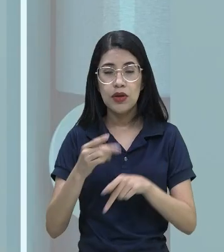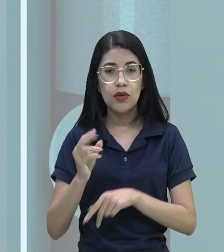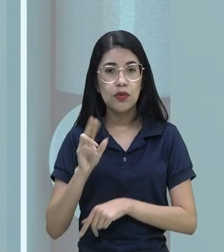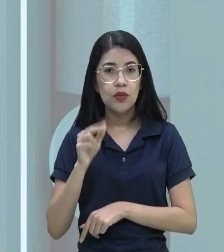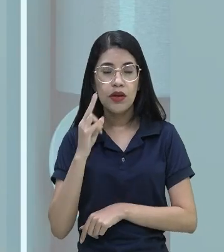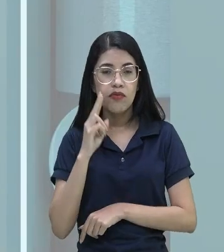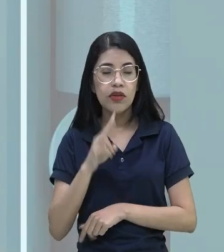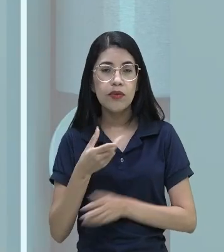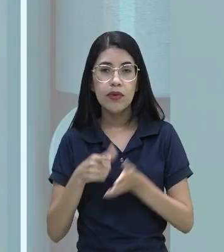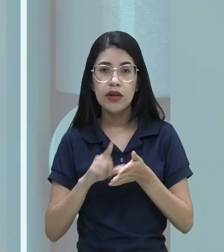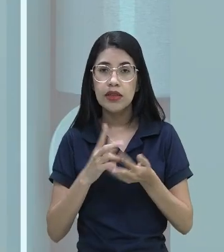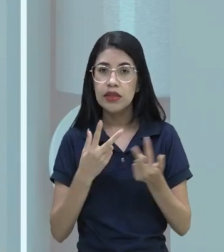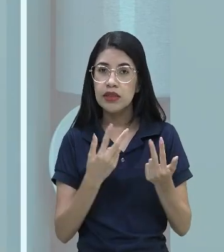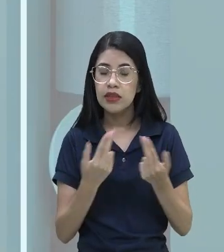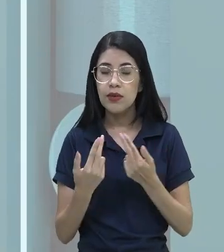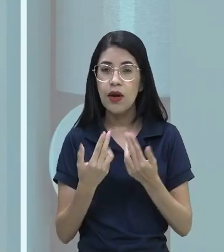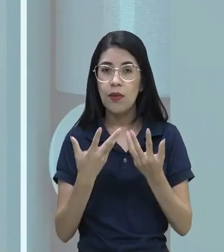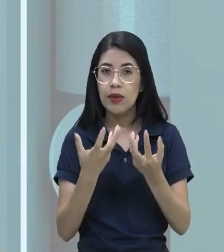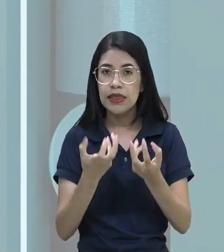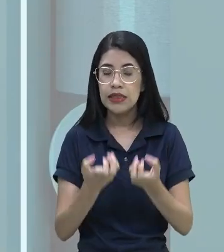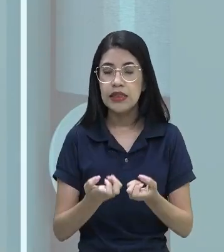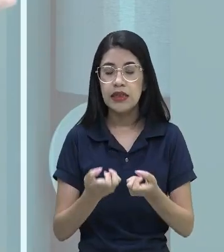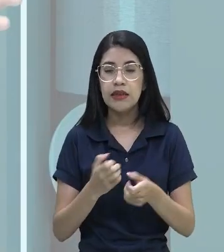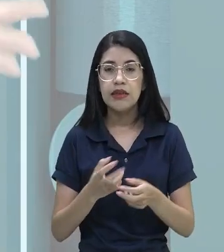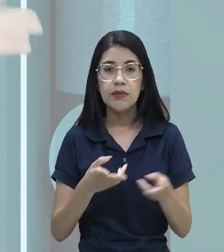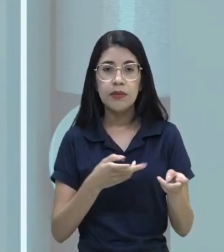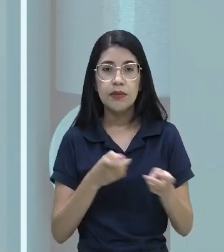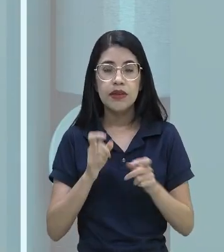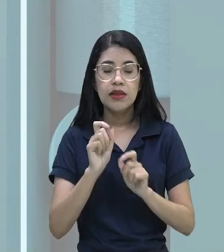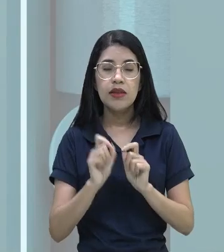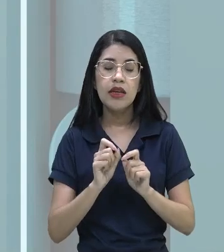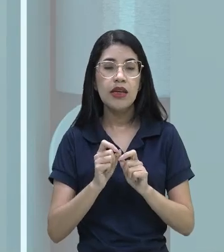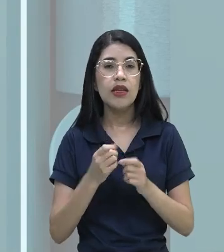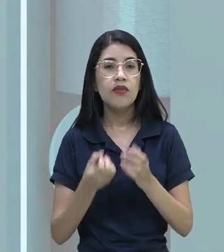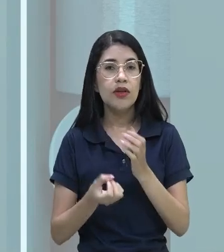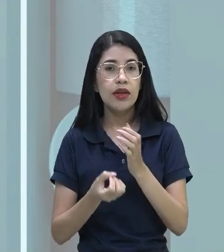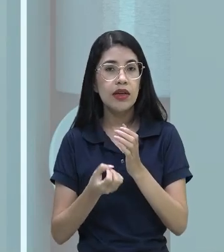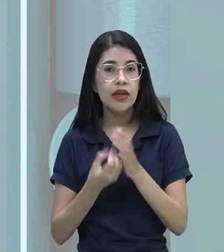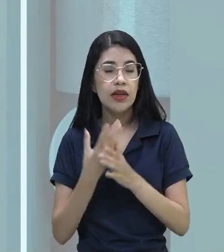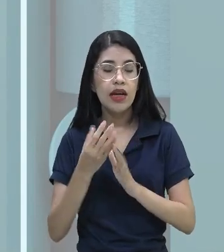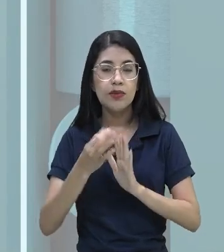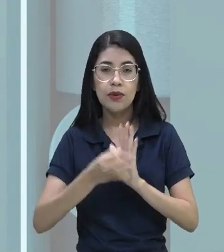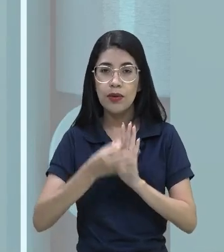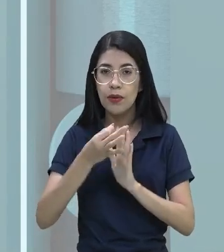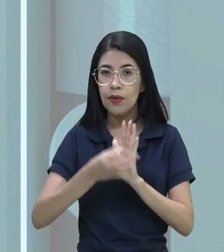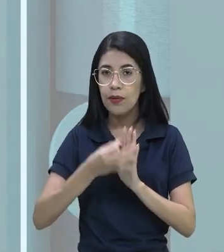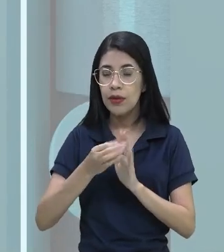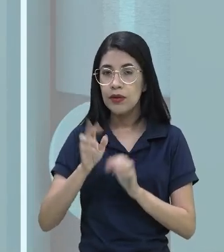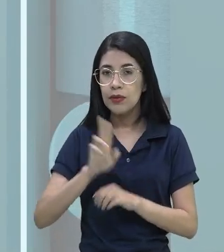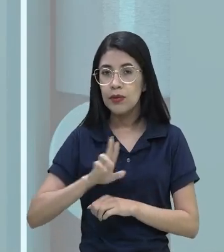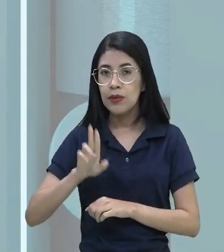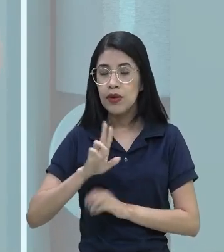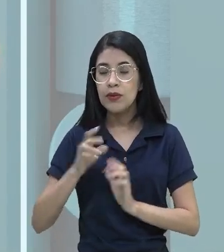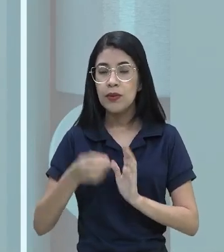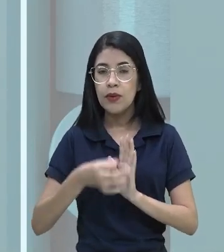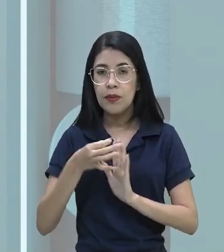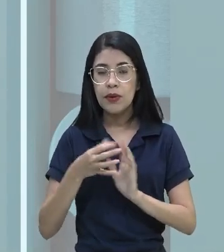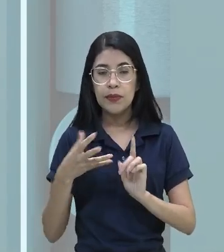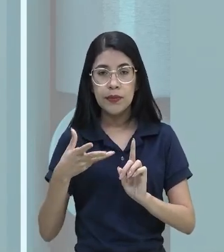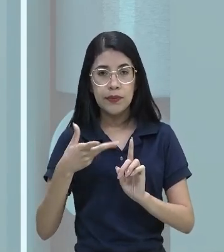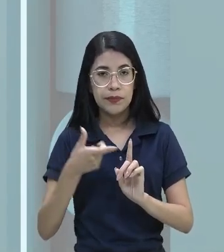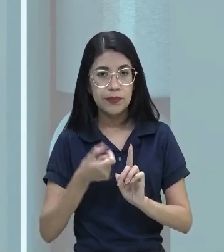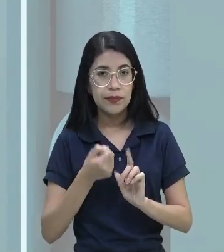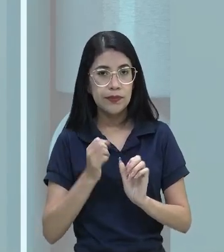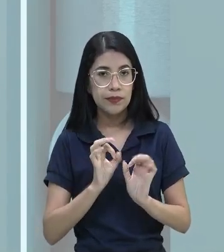bioma, ok? Então percebam que assim construímos a argumentação por meio deste argumento qualitativo,